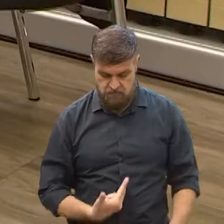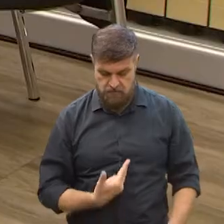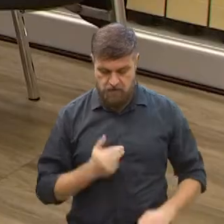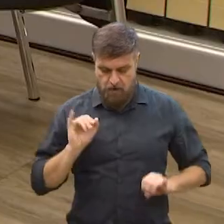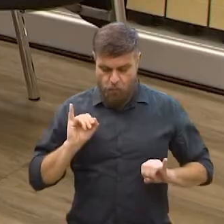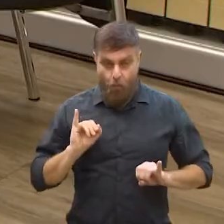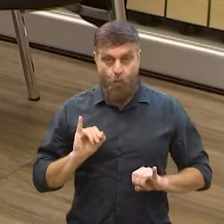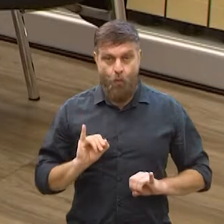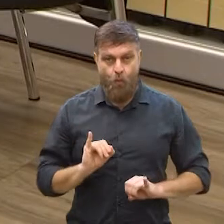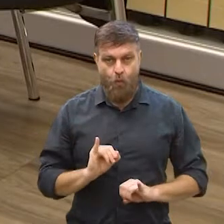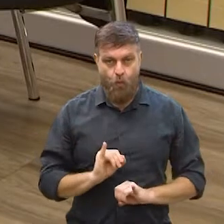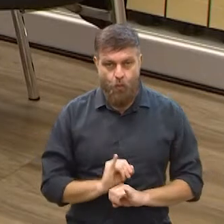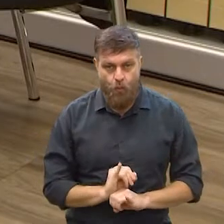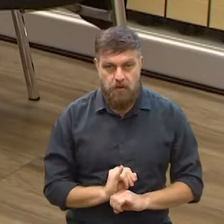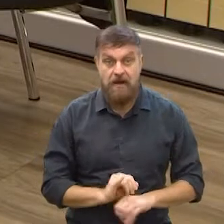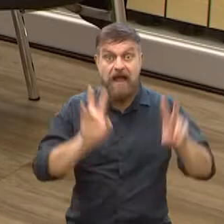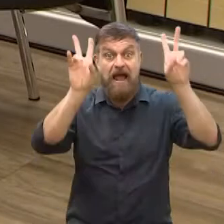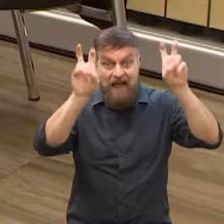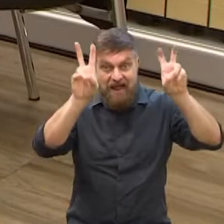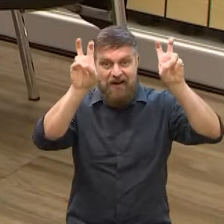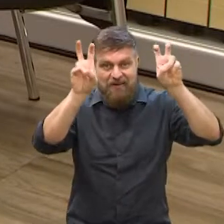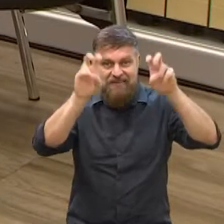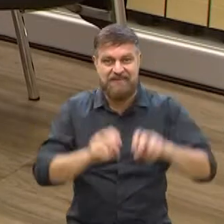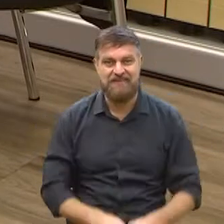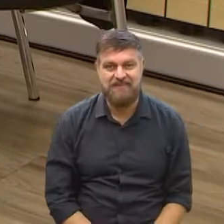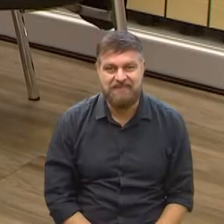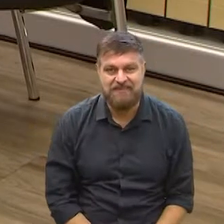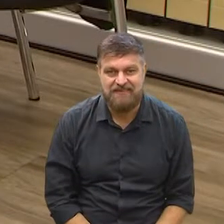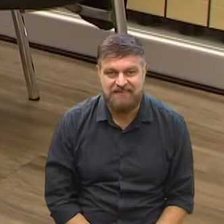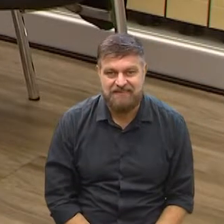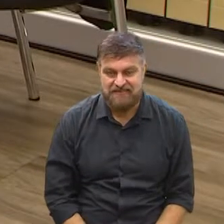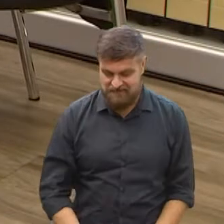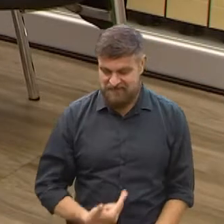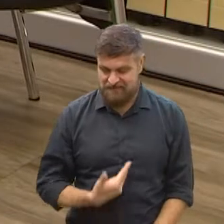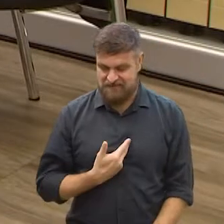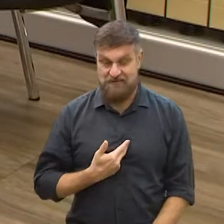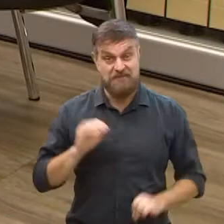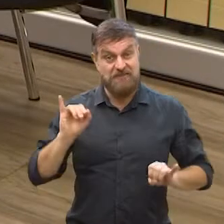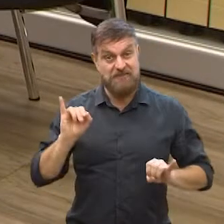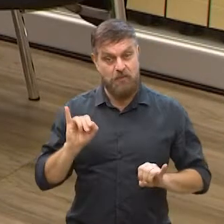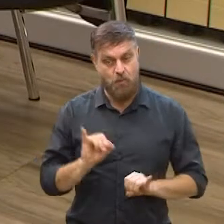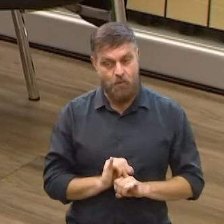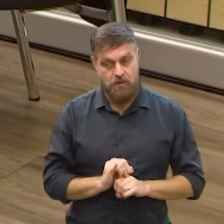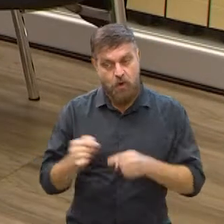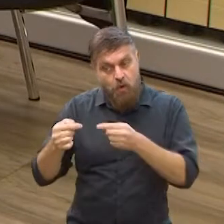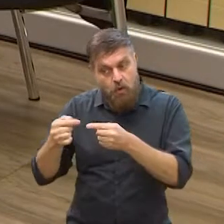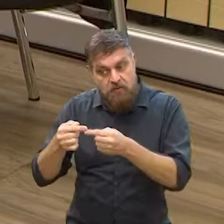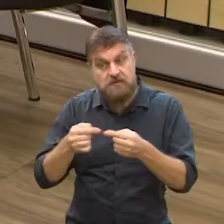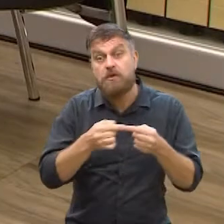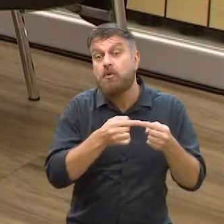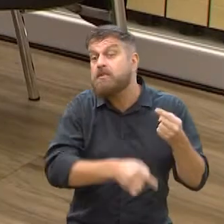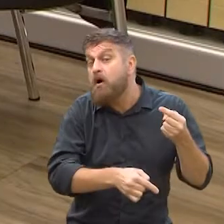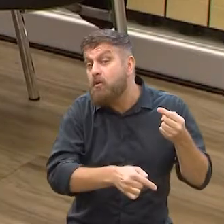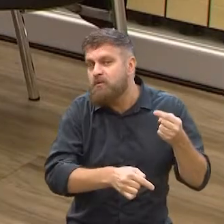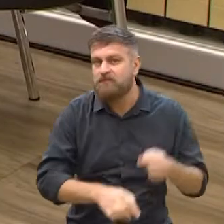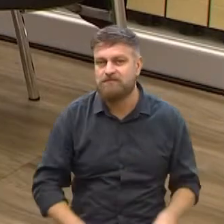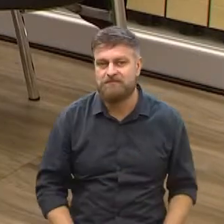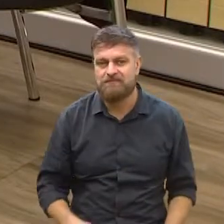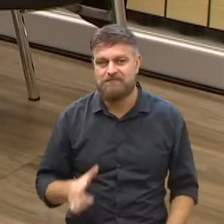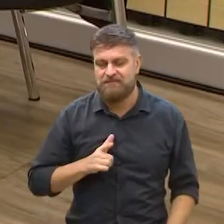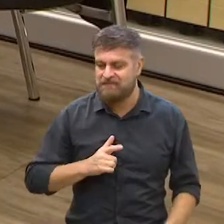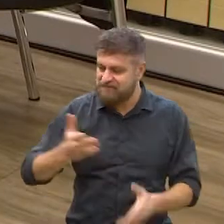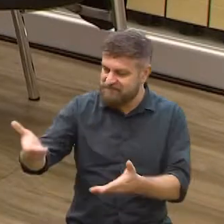bariátrica, porque este é o tema do programa. Cirurgia bariátrica, sim ou não? E eu já dou